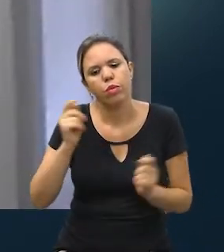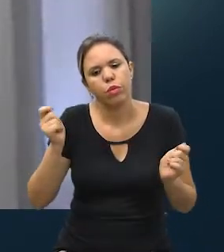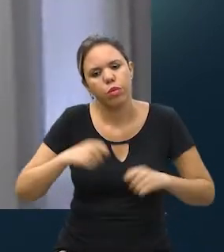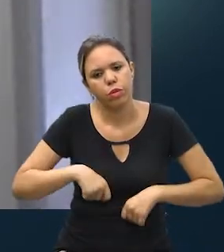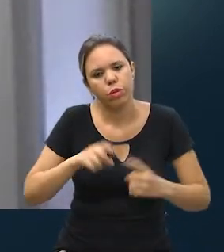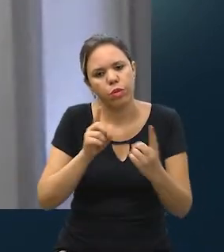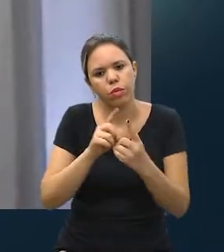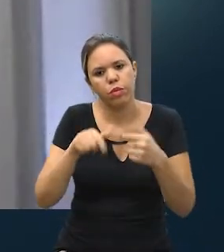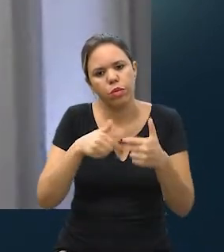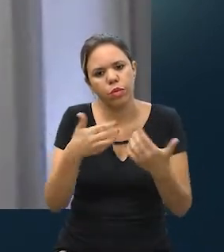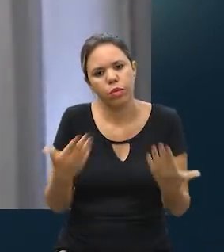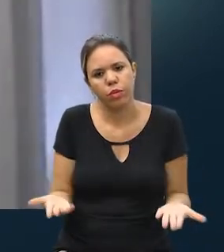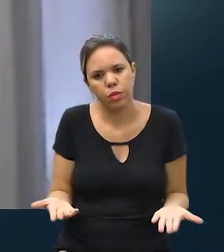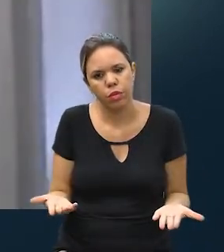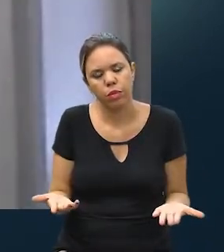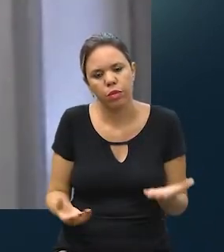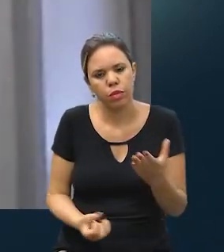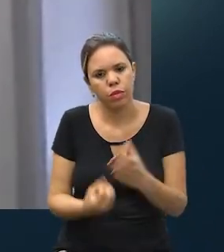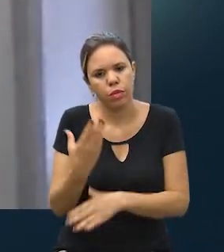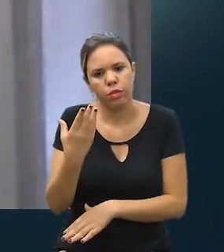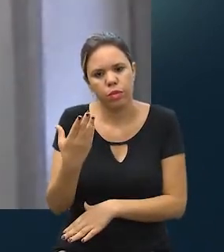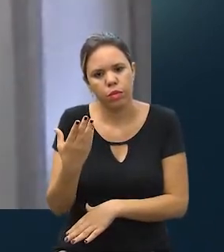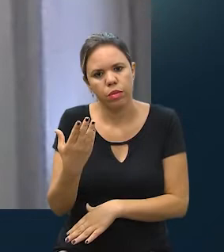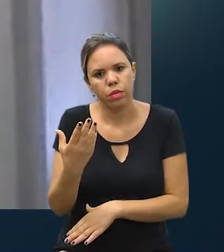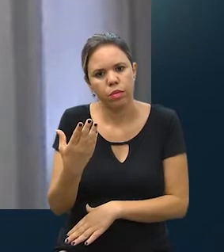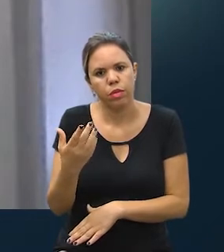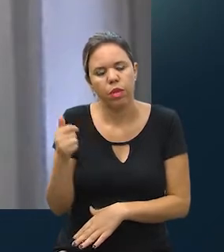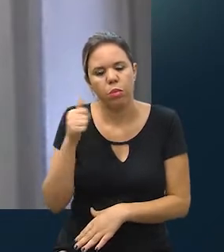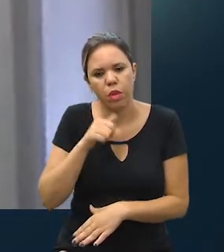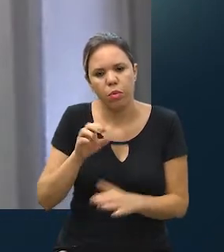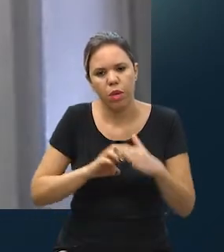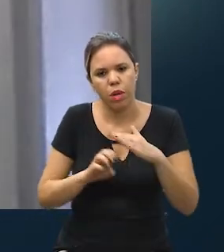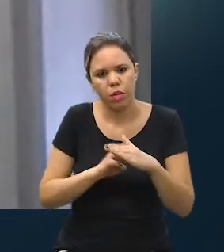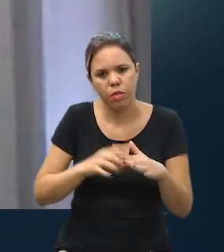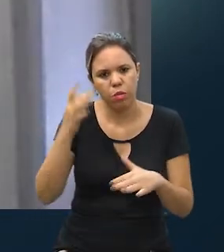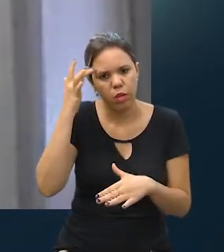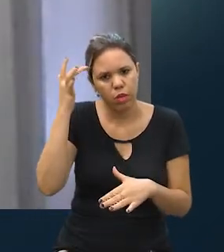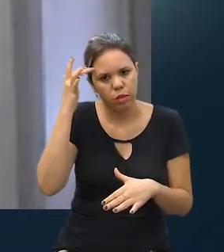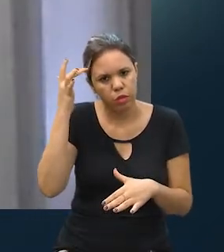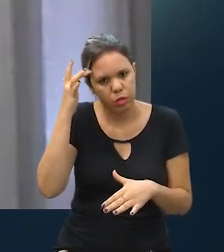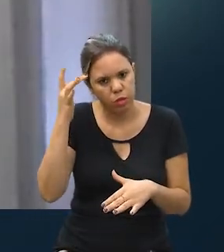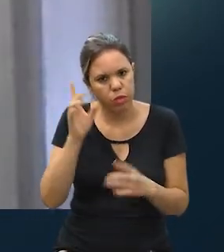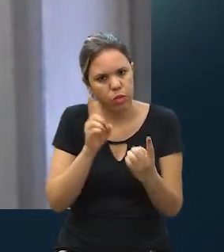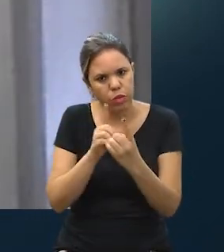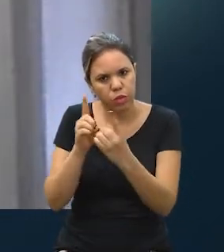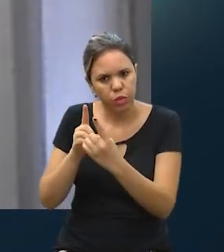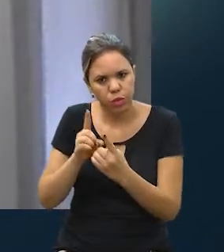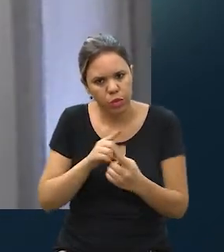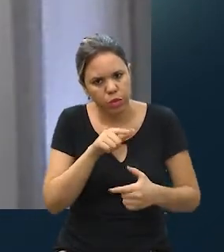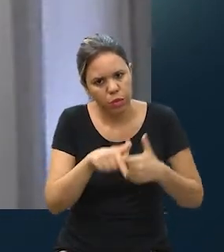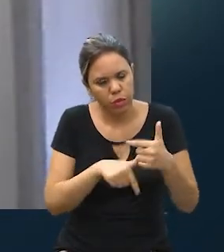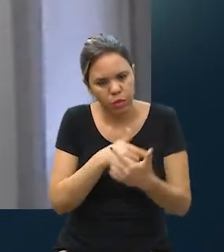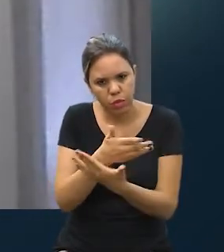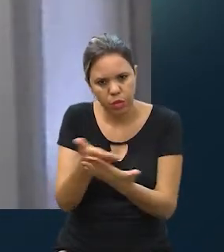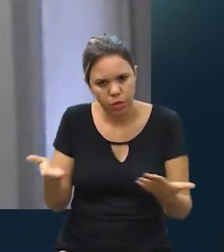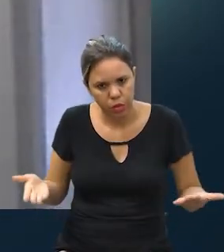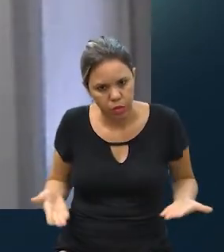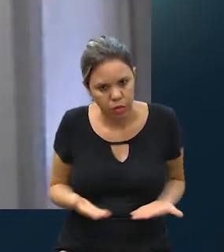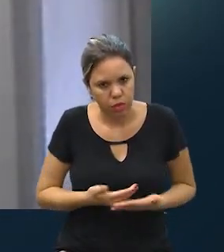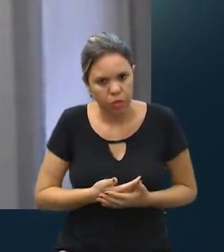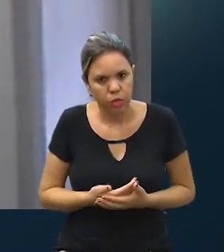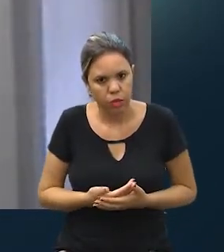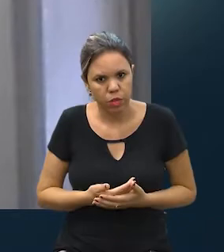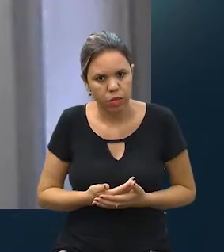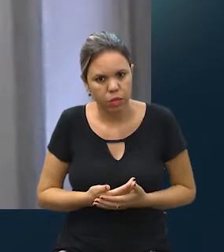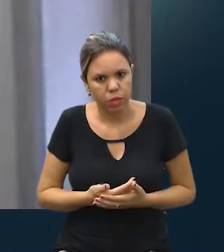prestar um serviço? Foi aí que eu criei a Matura Partners, que é a minha empresa de prestação de serviços de assistência,